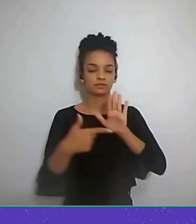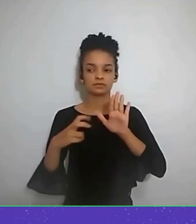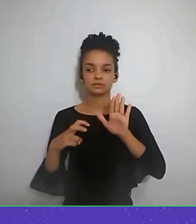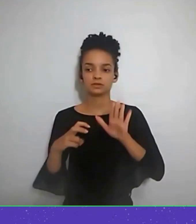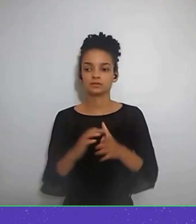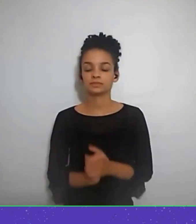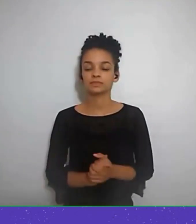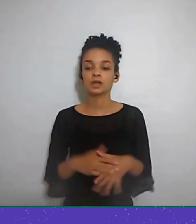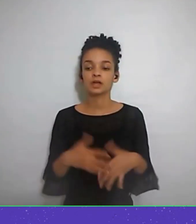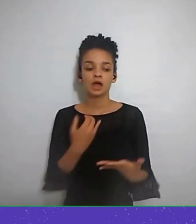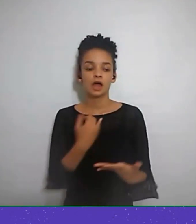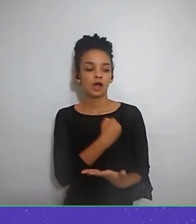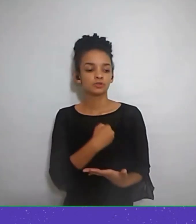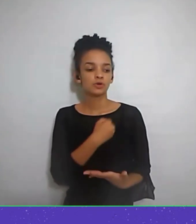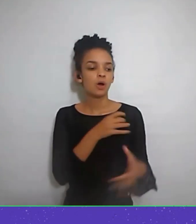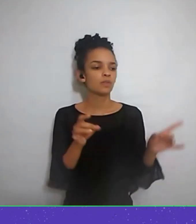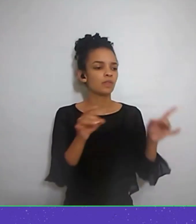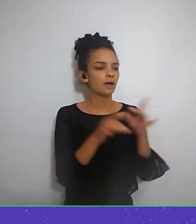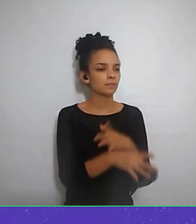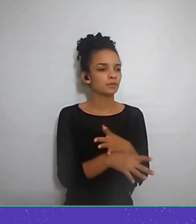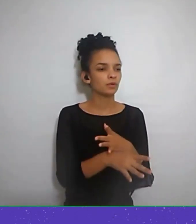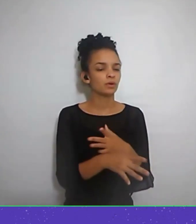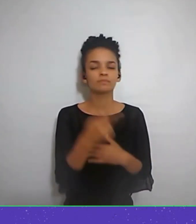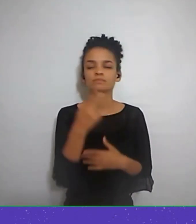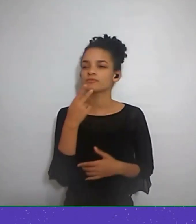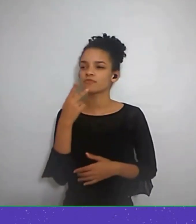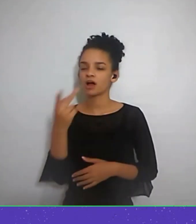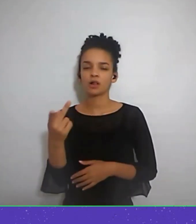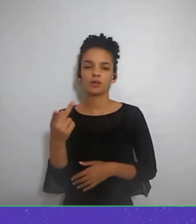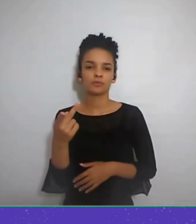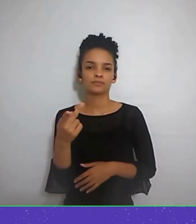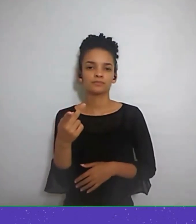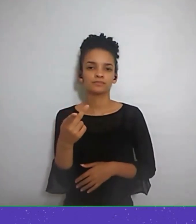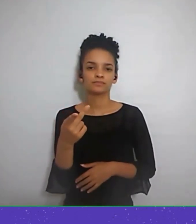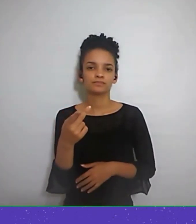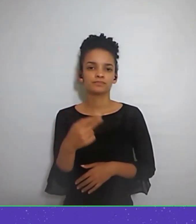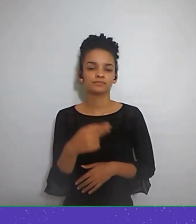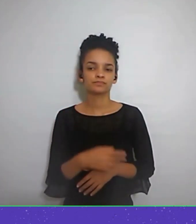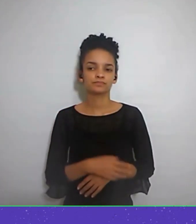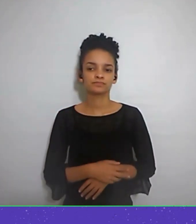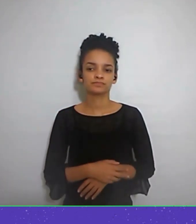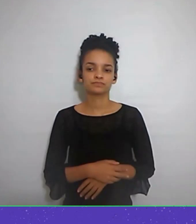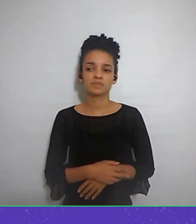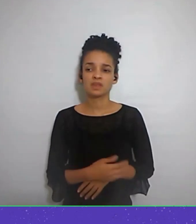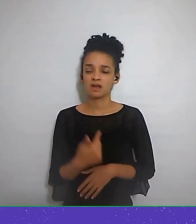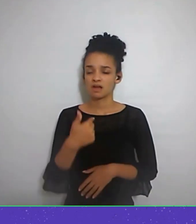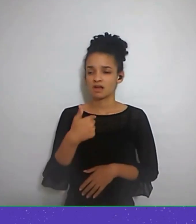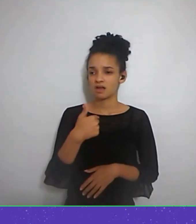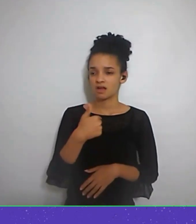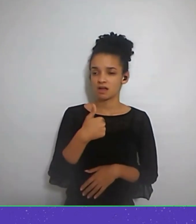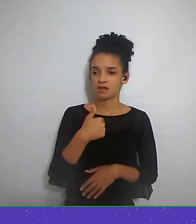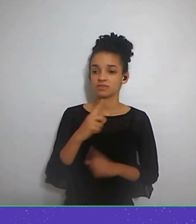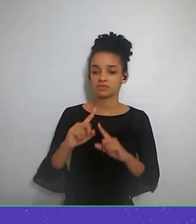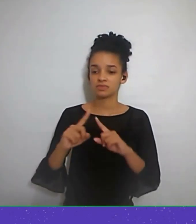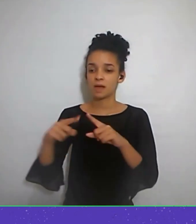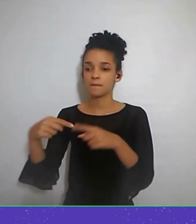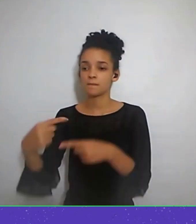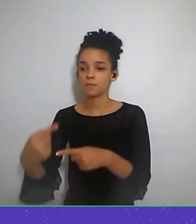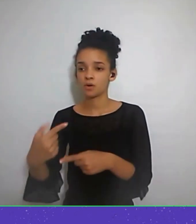dizia: não sou quem supondes, mas após mim vem aquele